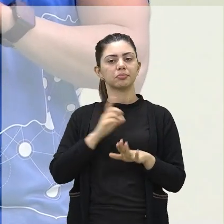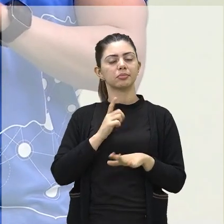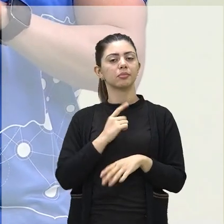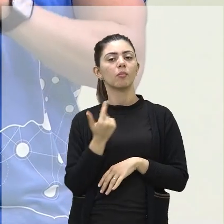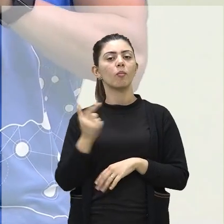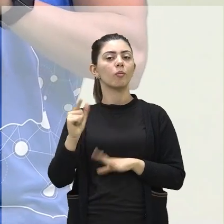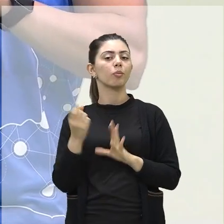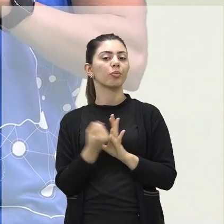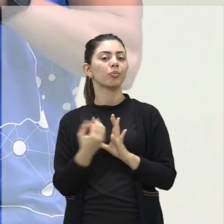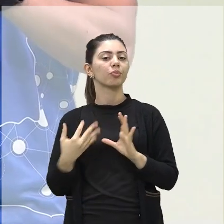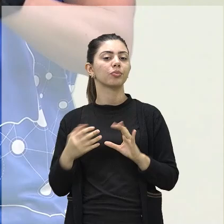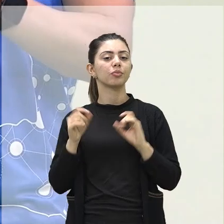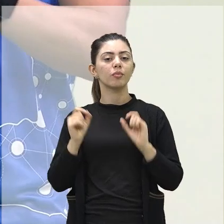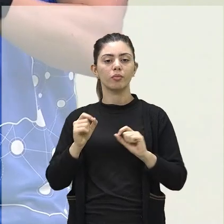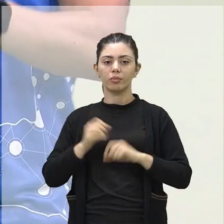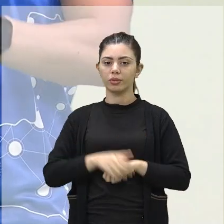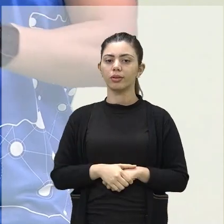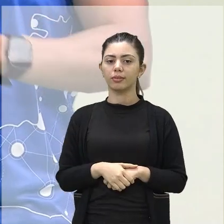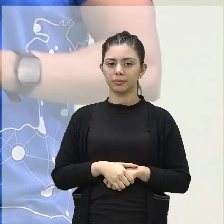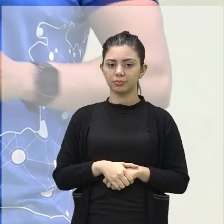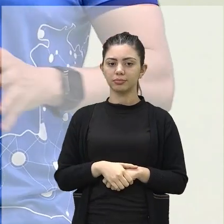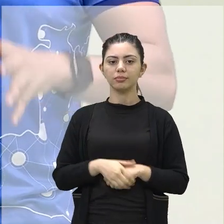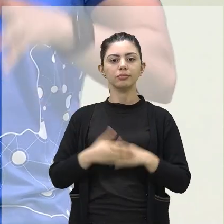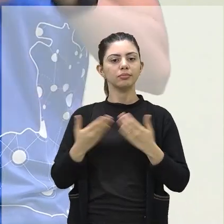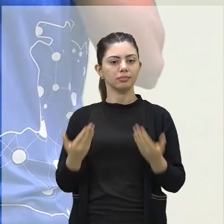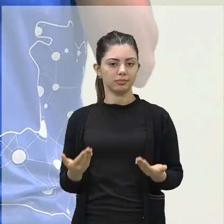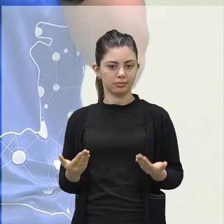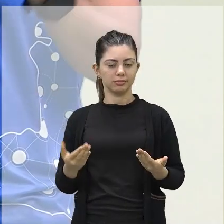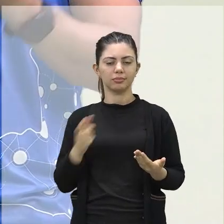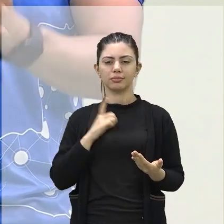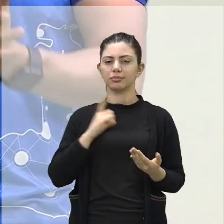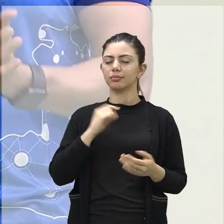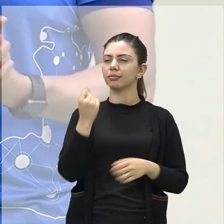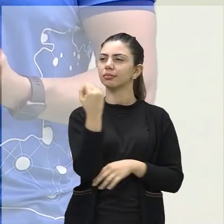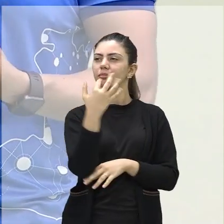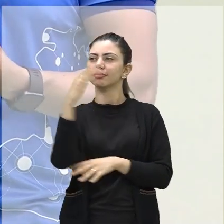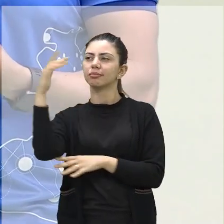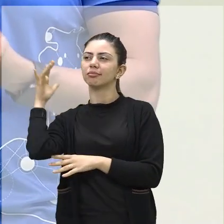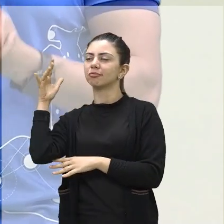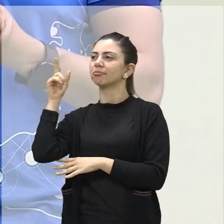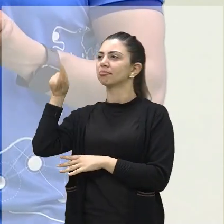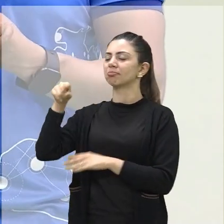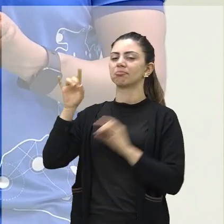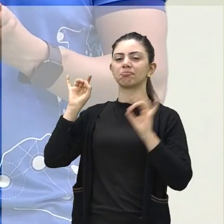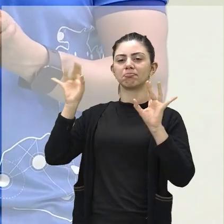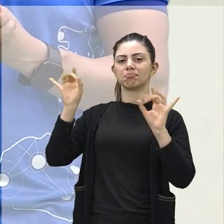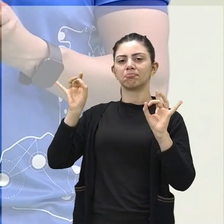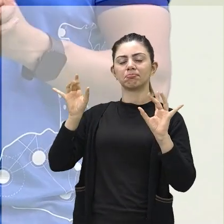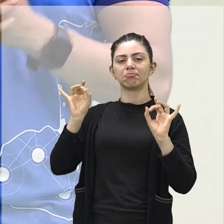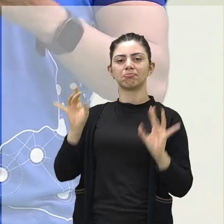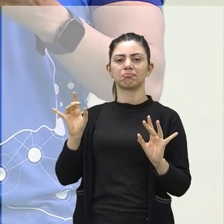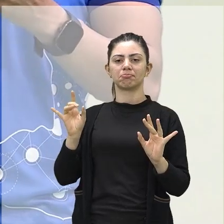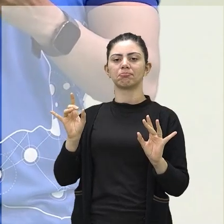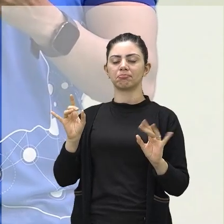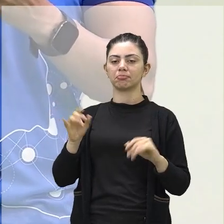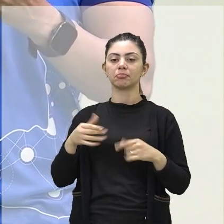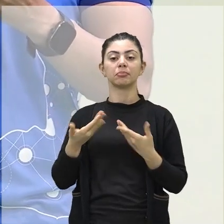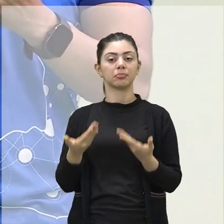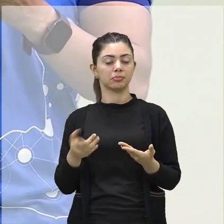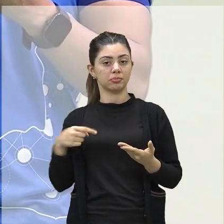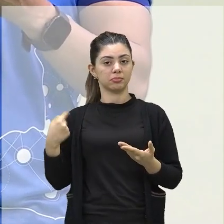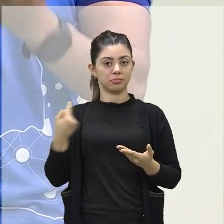tem é essa cosmologia espiritual, tá certo? A floresta é um ser sagrado, por exemplo, para a gente, tá bom? E